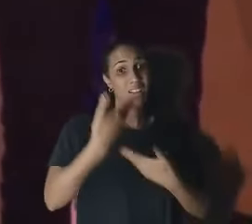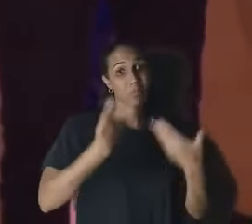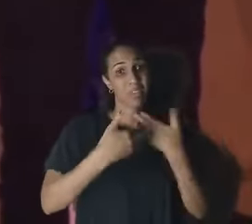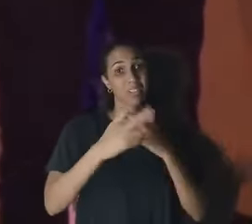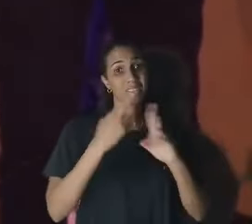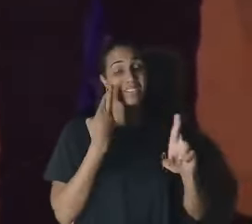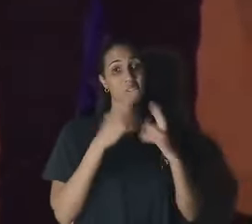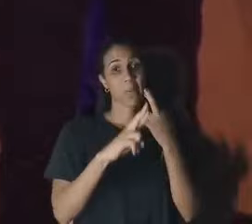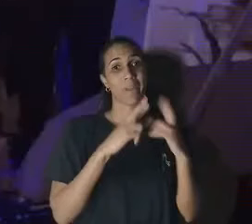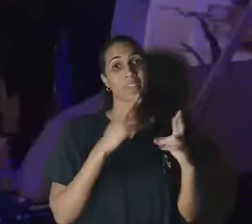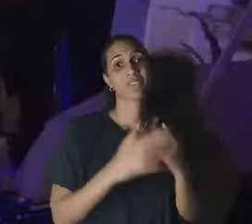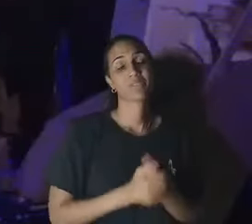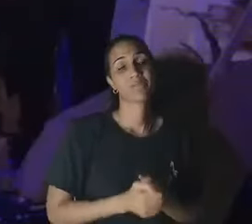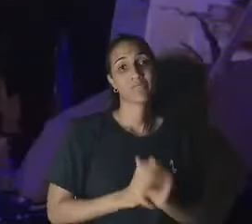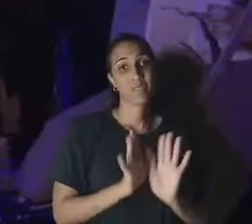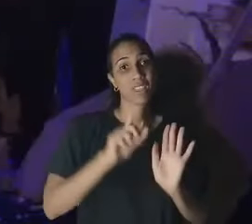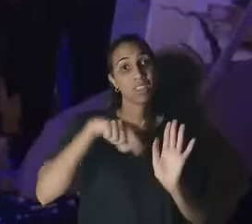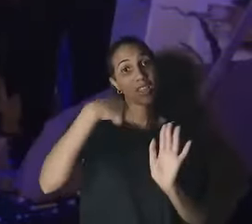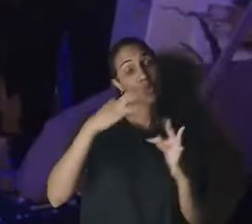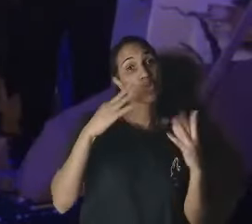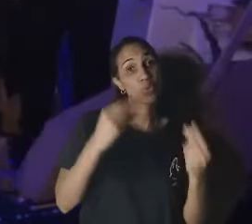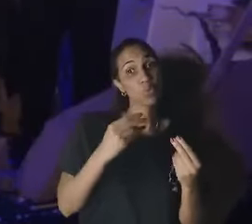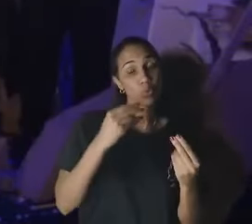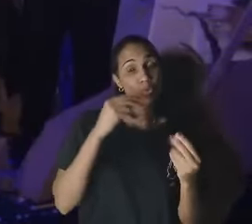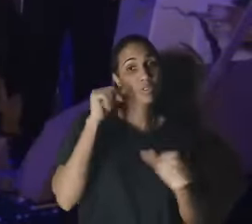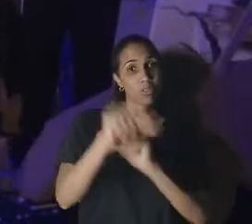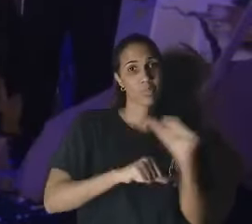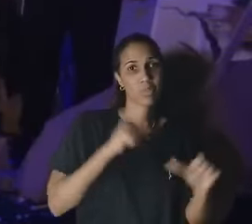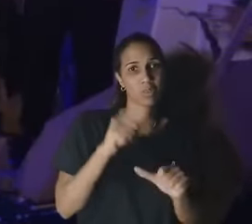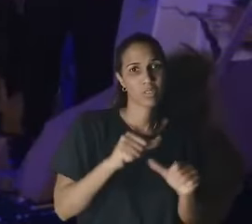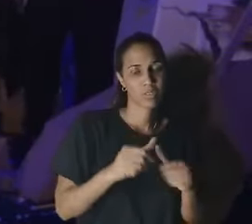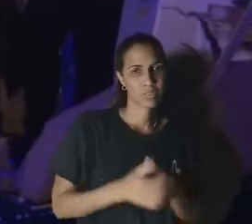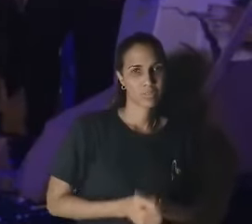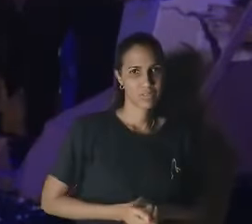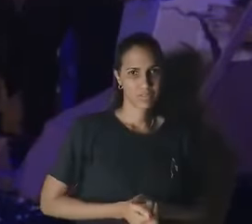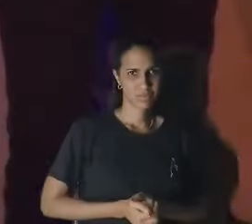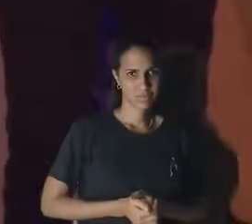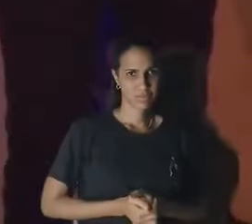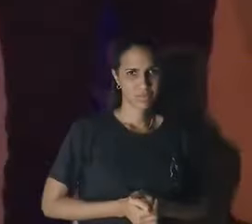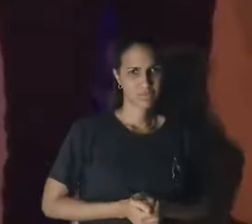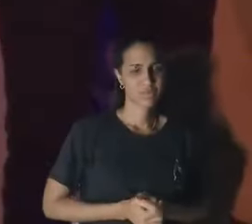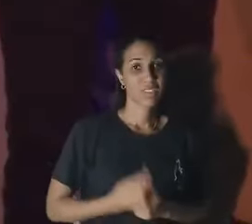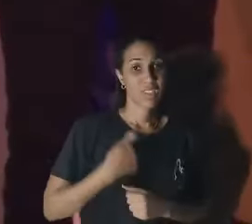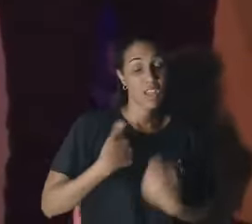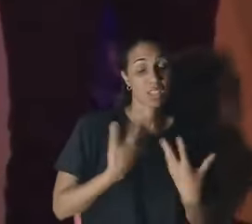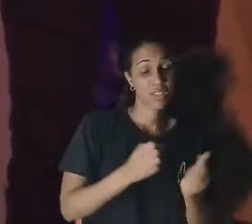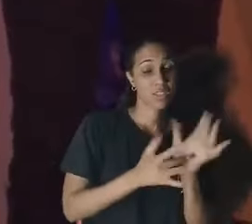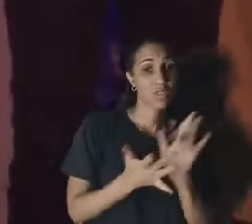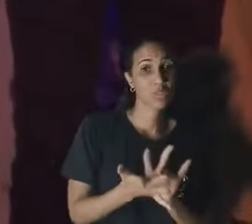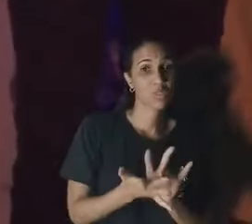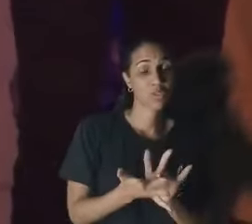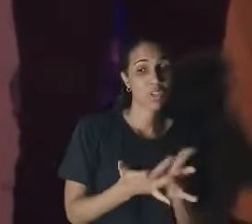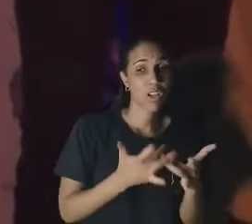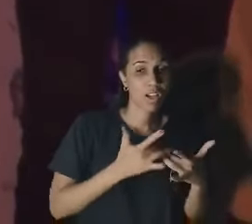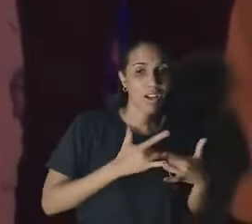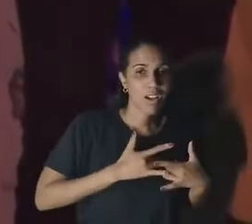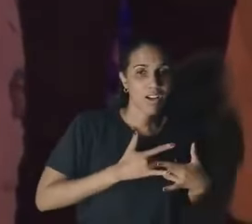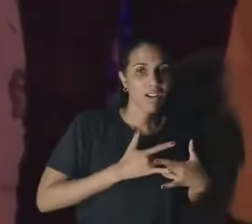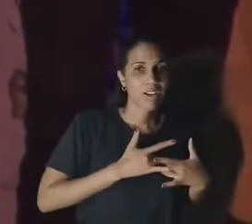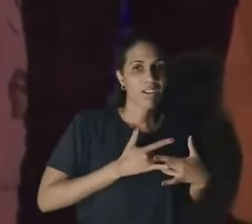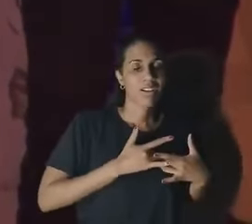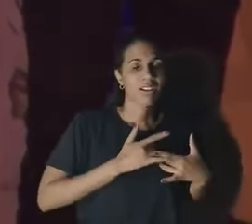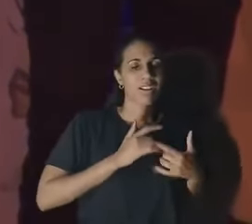Até que tudo mudou. Eu encontrei a Jesus, eu me converti. Ah, que tempo